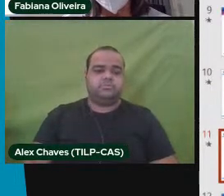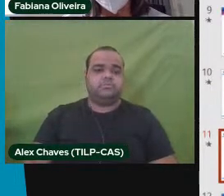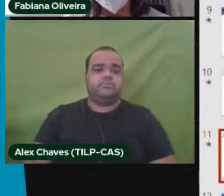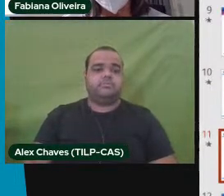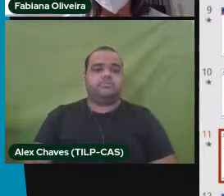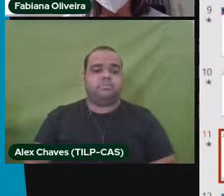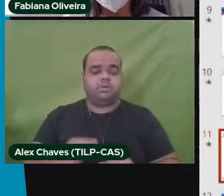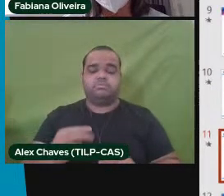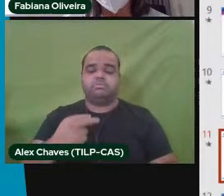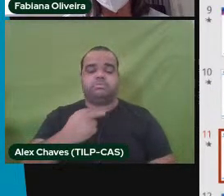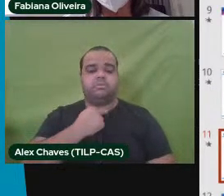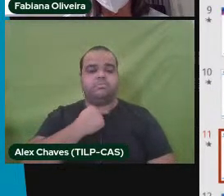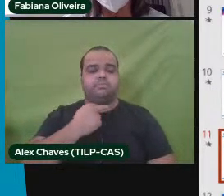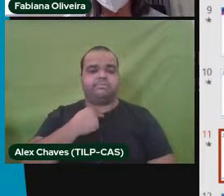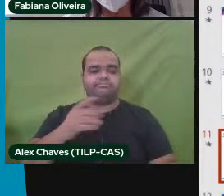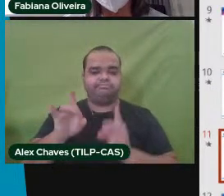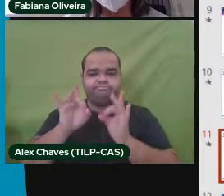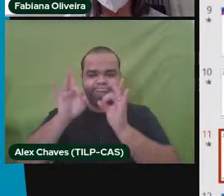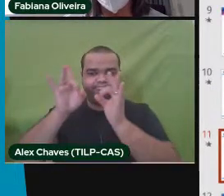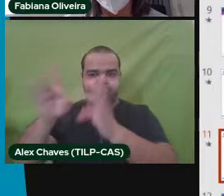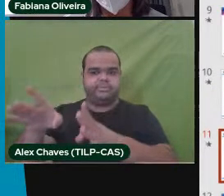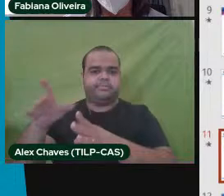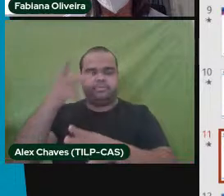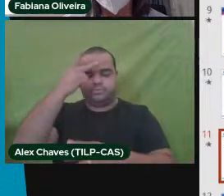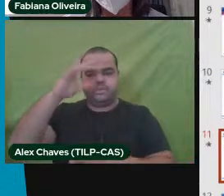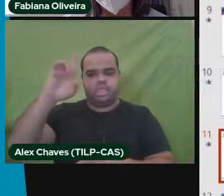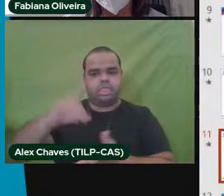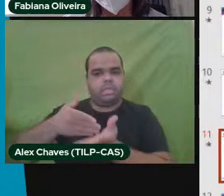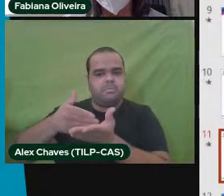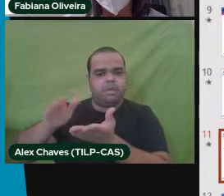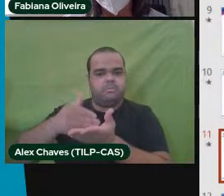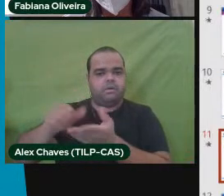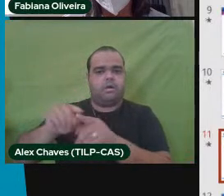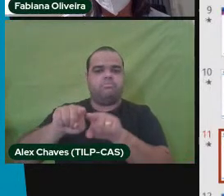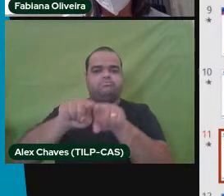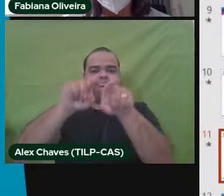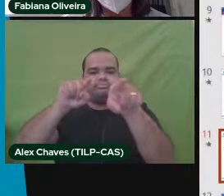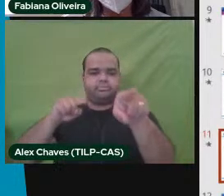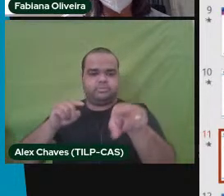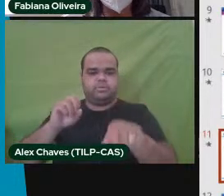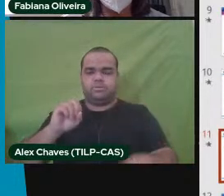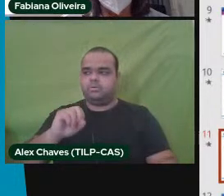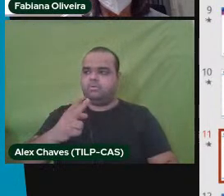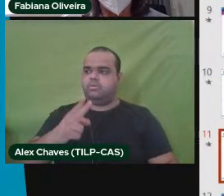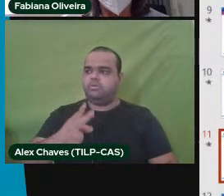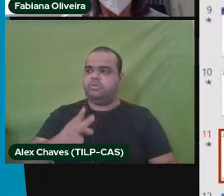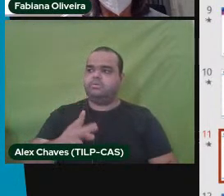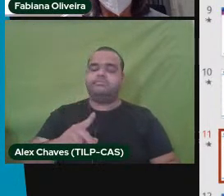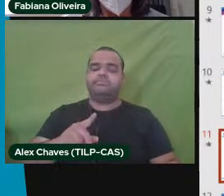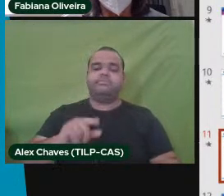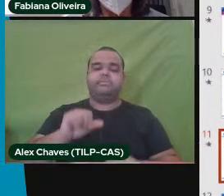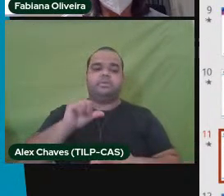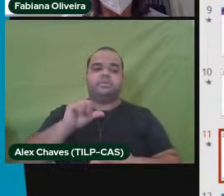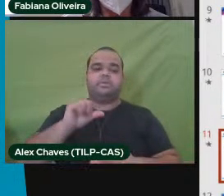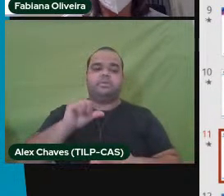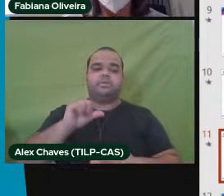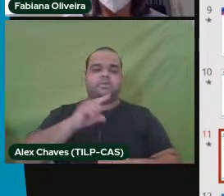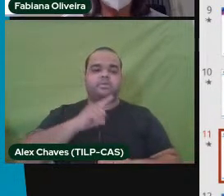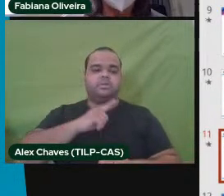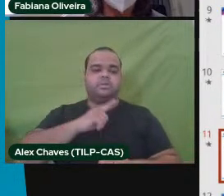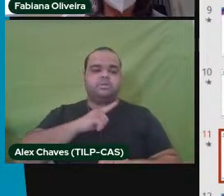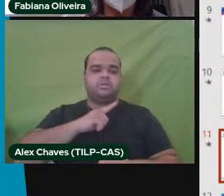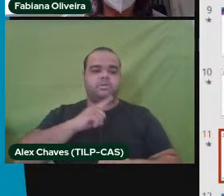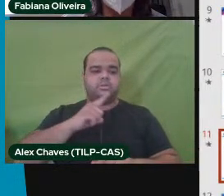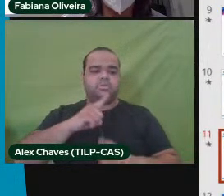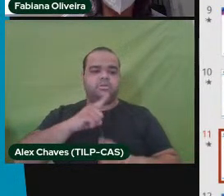deixar as pessoas com deficiência de fora ou para trás é uma meta que veio junto com a criação